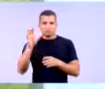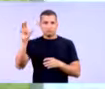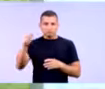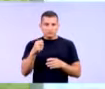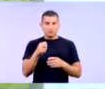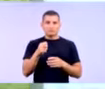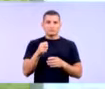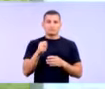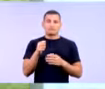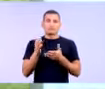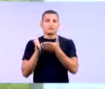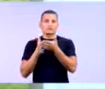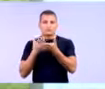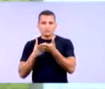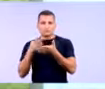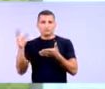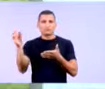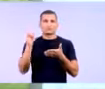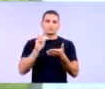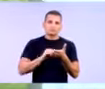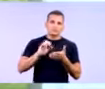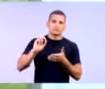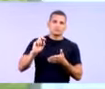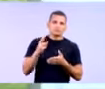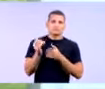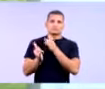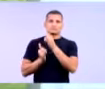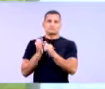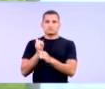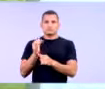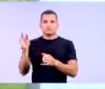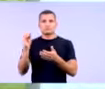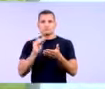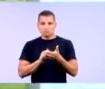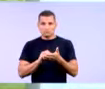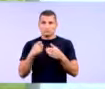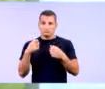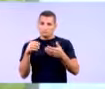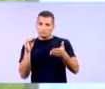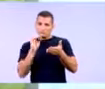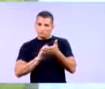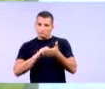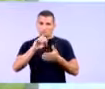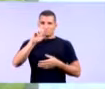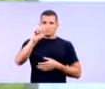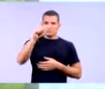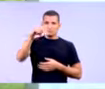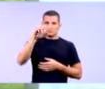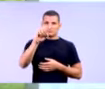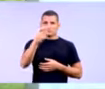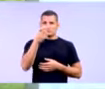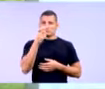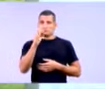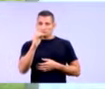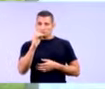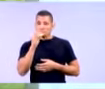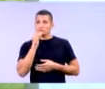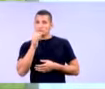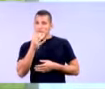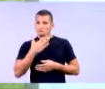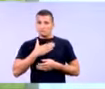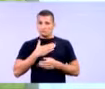pronto, seja de um livro, seja da internet, ele entra como anexo. Se eu fizer as minhas